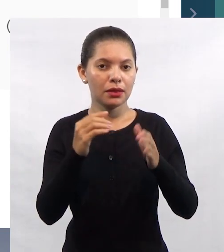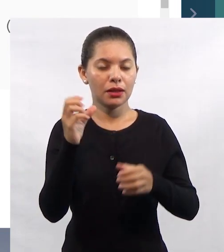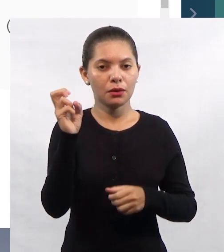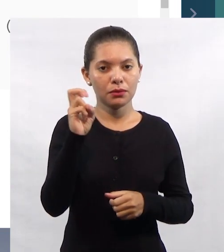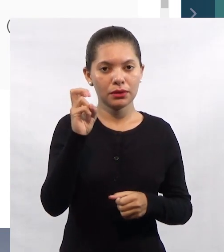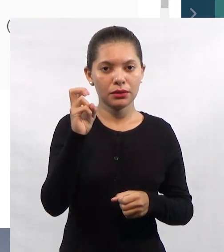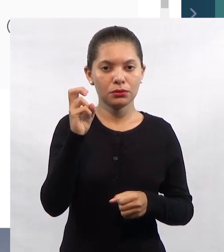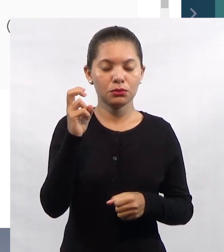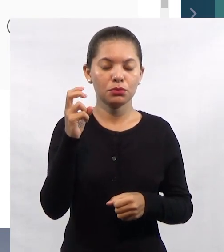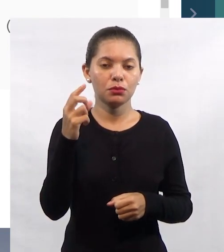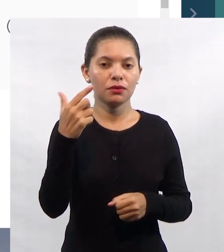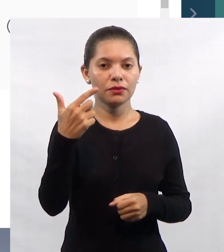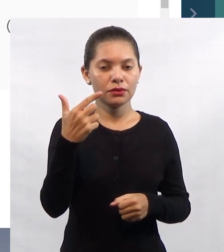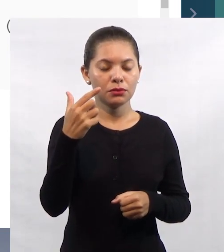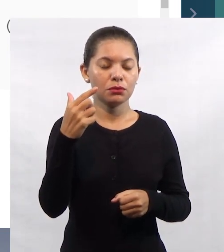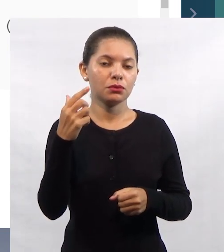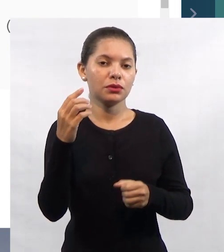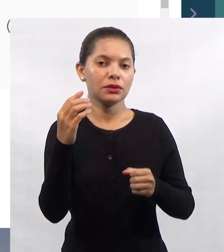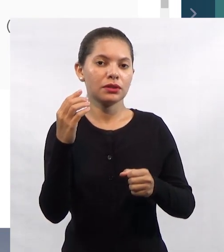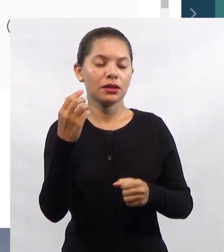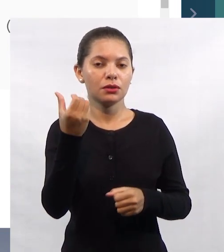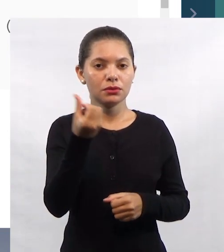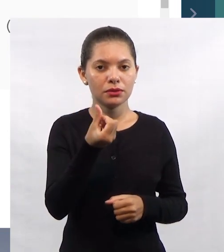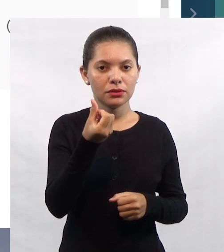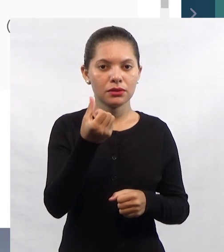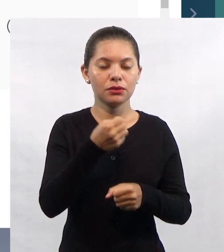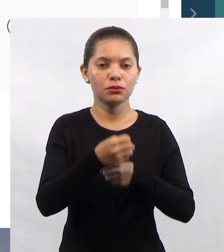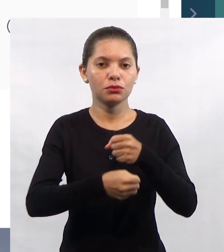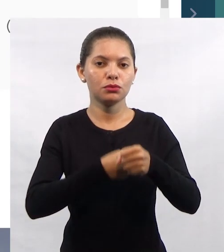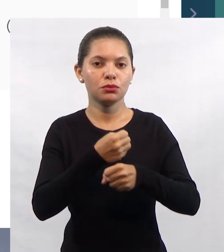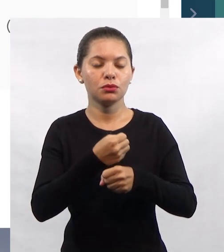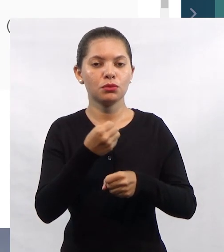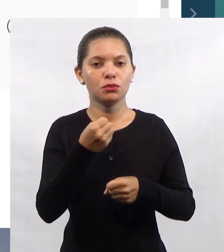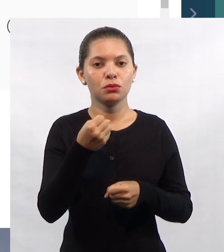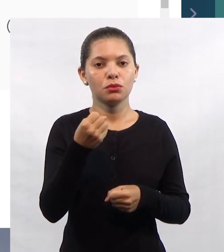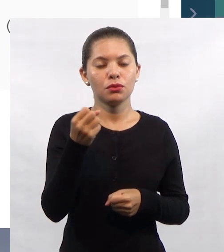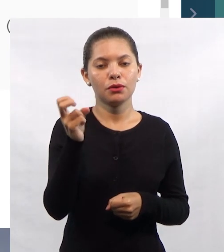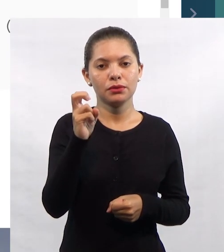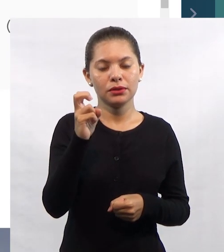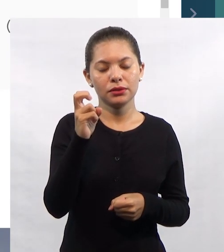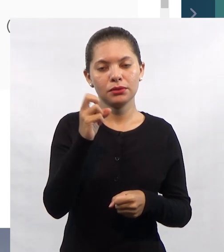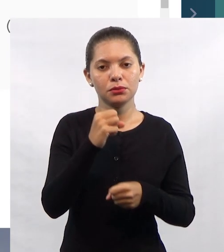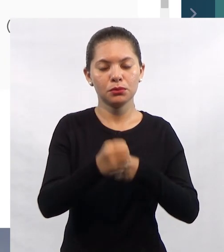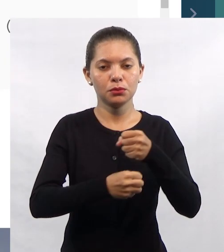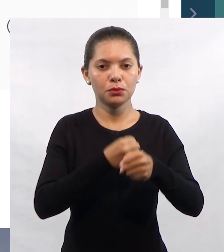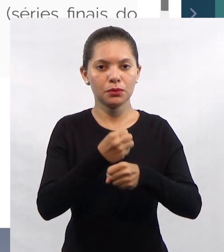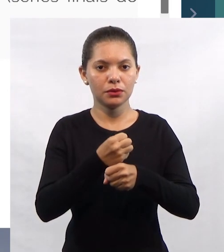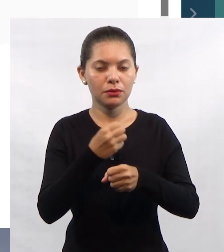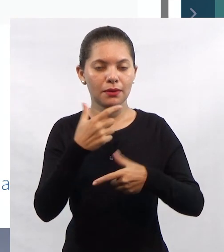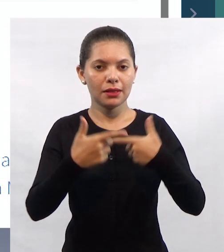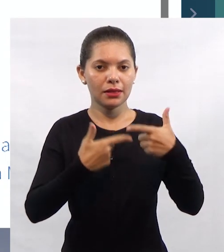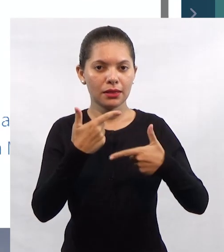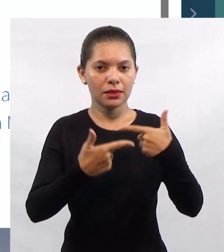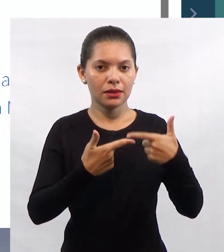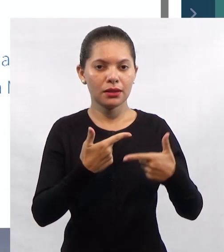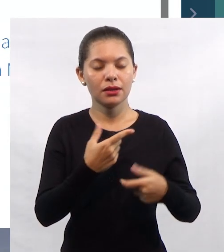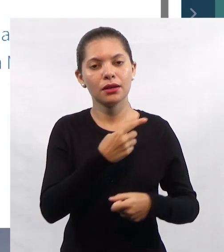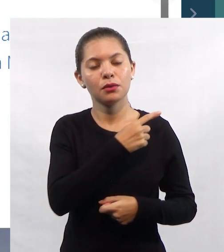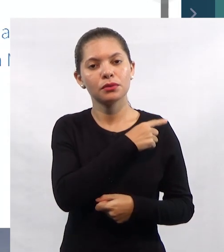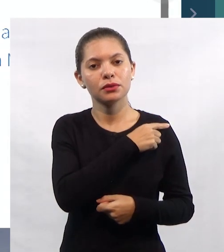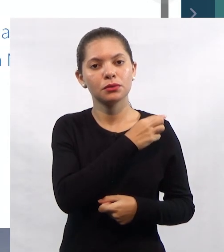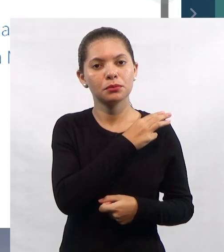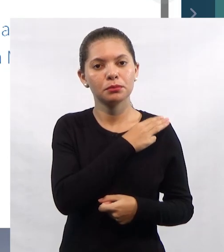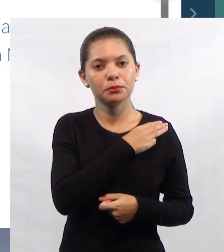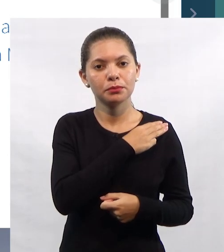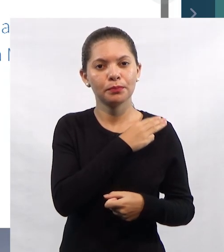fundamental. A fase 2, que corresponde ao 6º ao 9º ano. E a fase, o ensino médio, que aí já vai trabalhar só